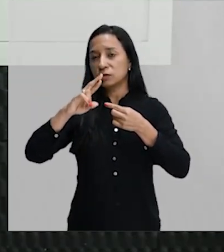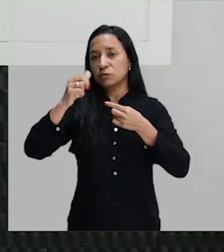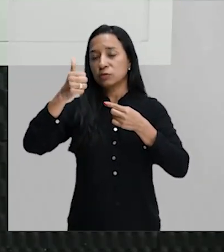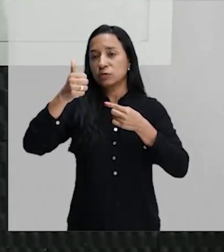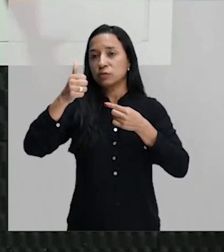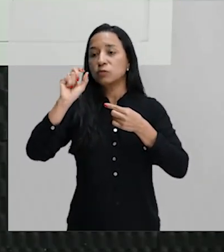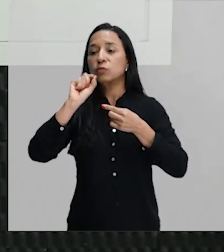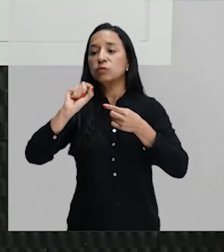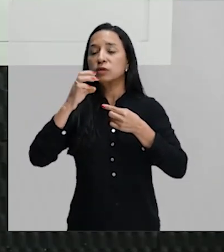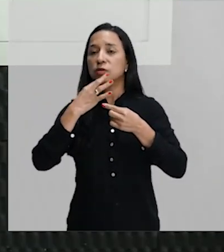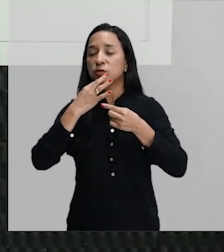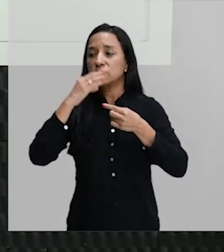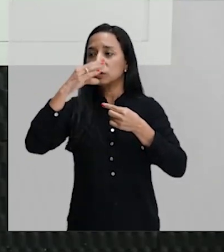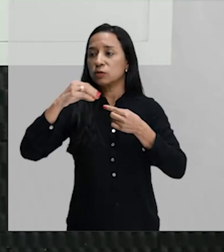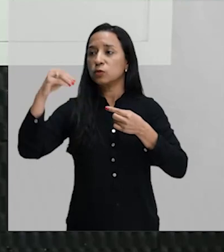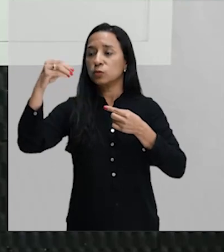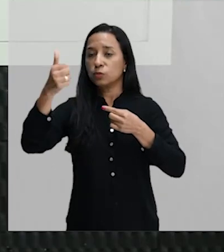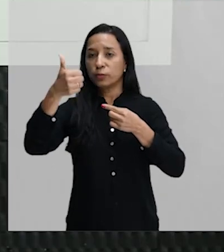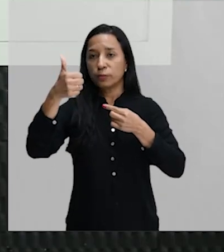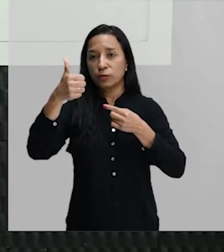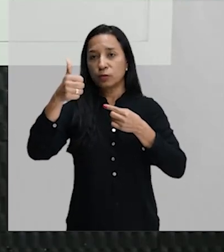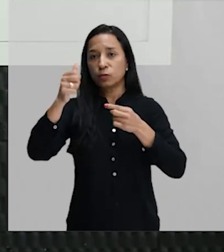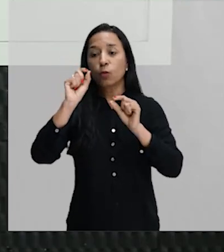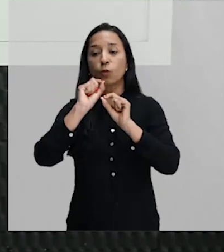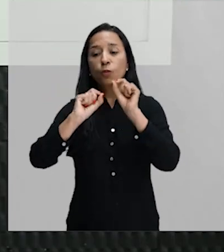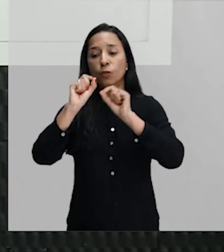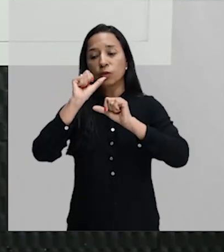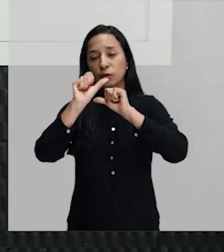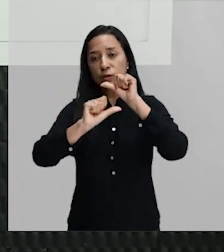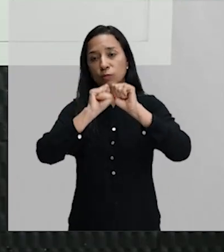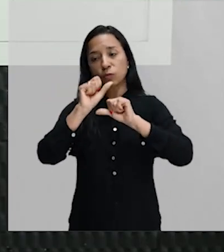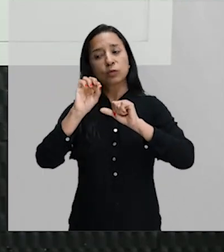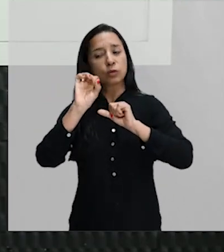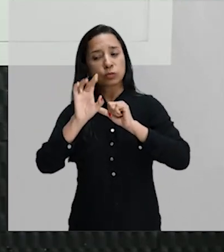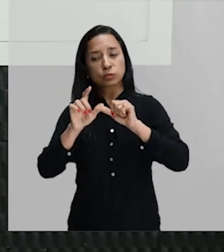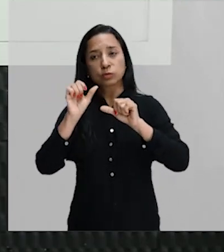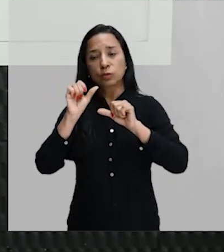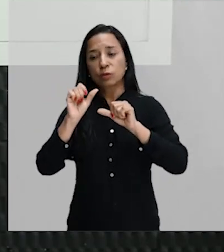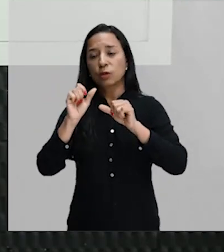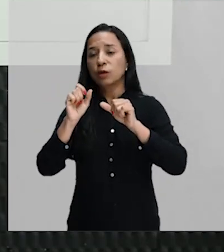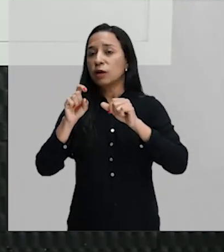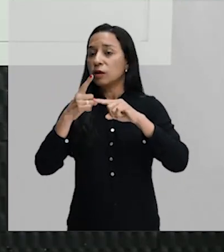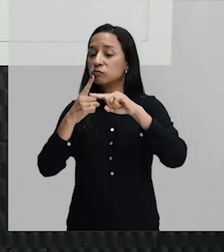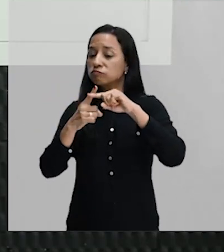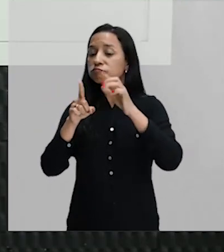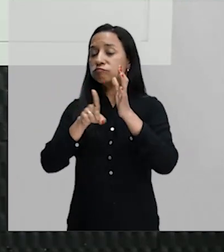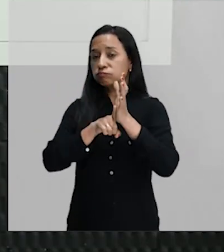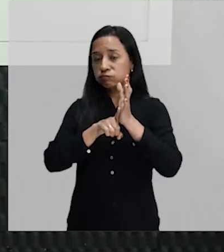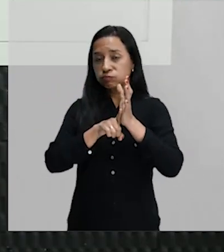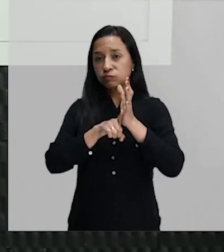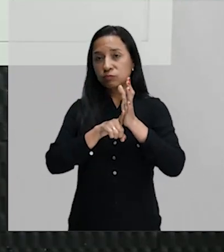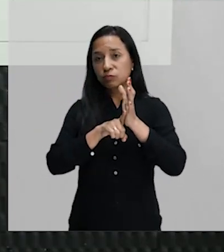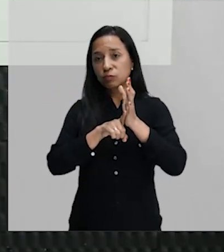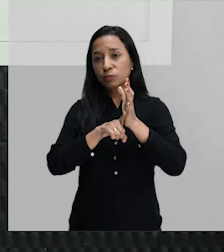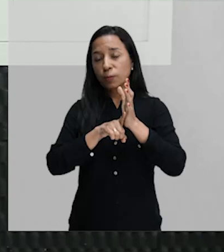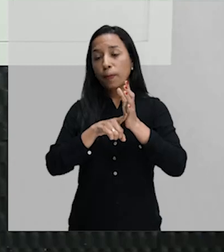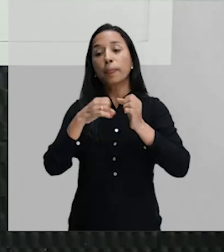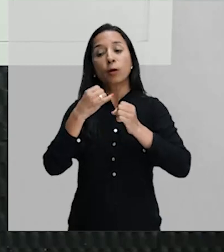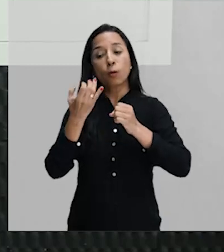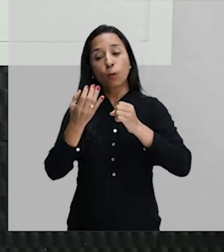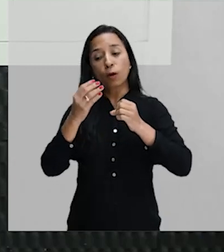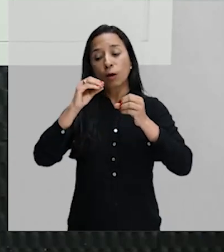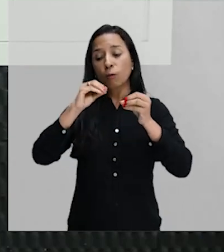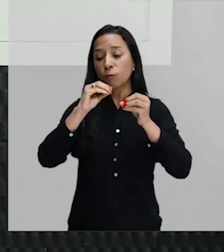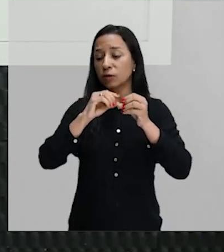aqueles que eu conheço do primeiro. O que vai mudar é só o sinal. Tá? A gente tem que ver qual quadrante que